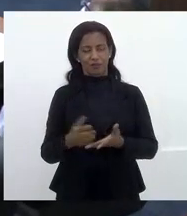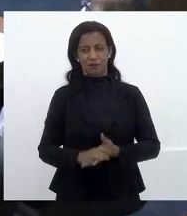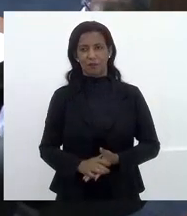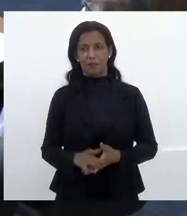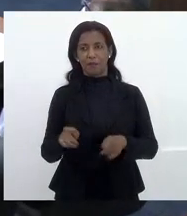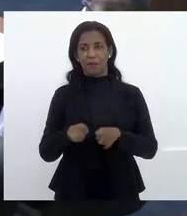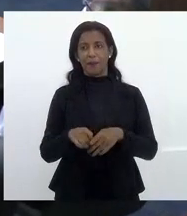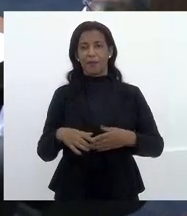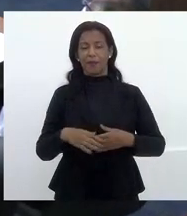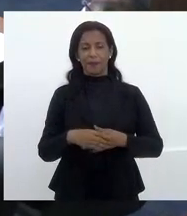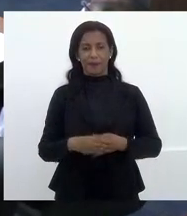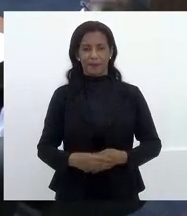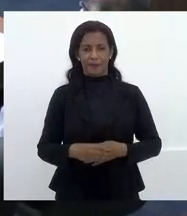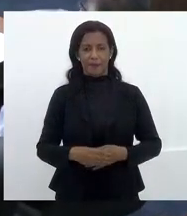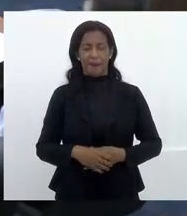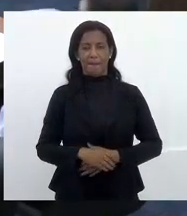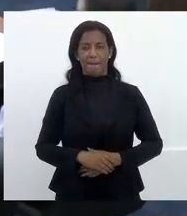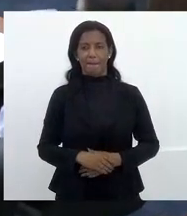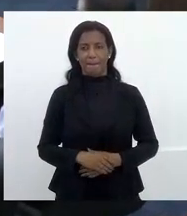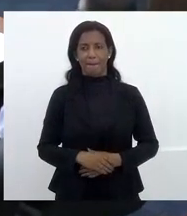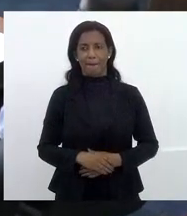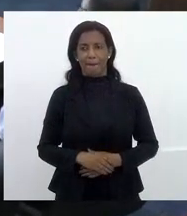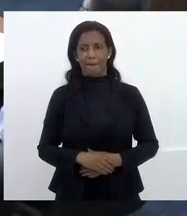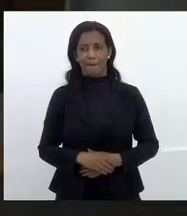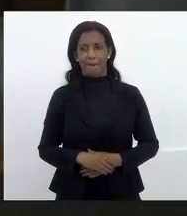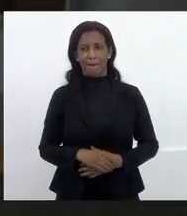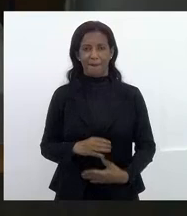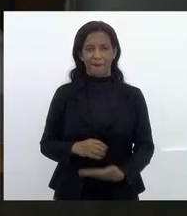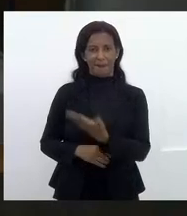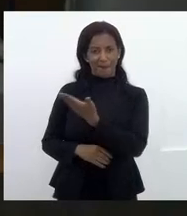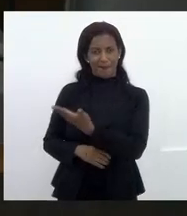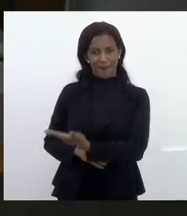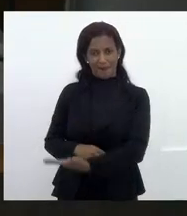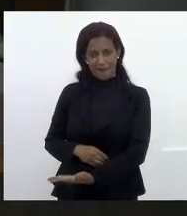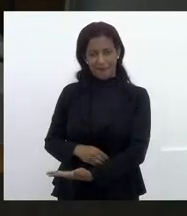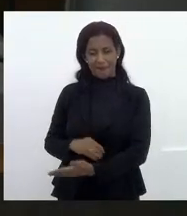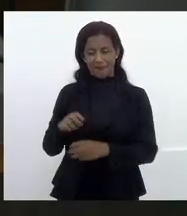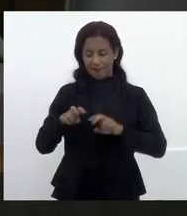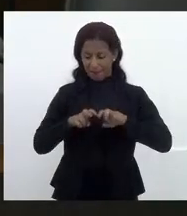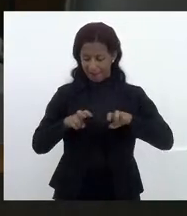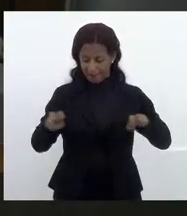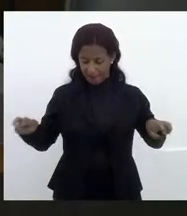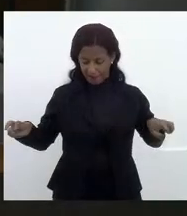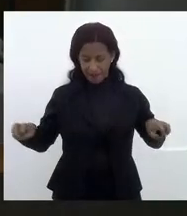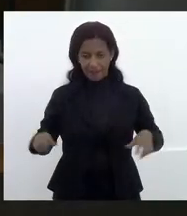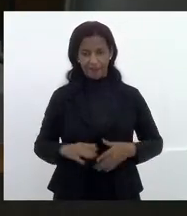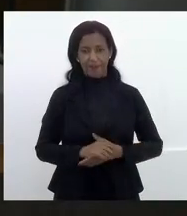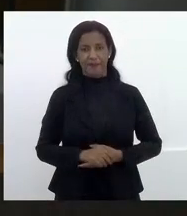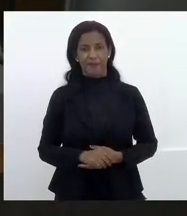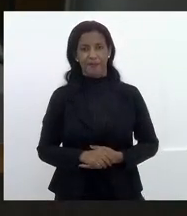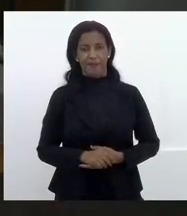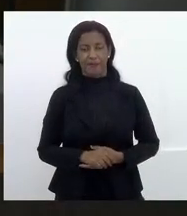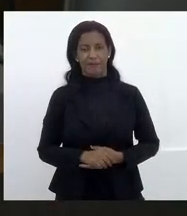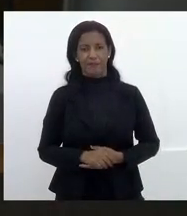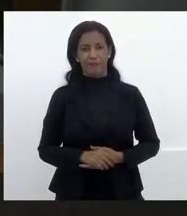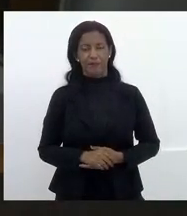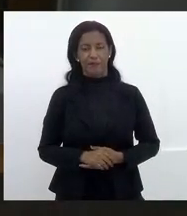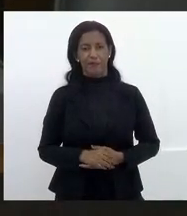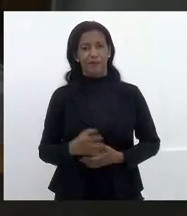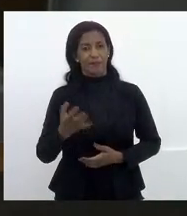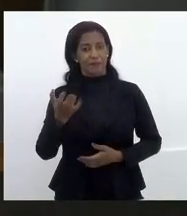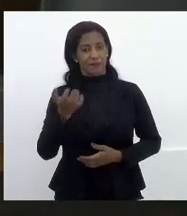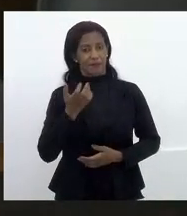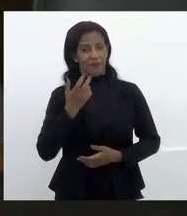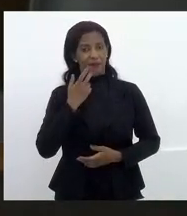também cumprimentando aqui a nossa prestigiosa mesa e eu queria dizer